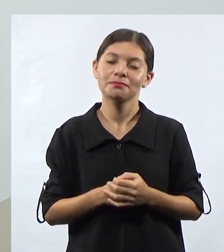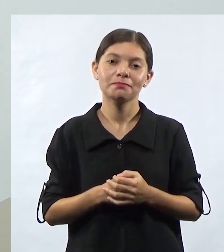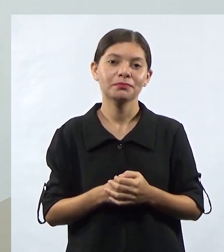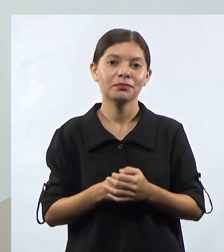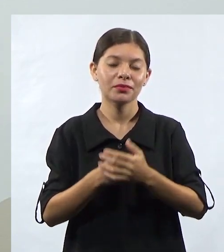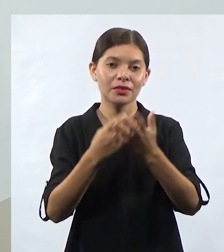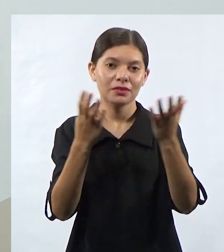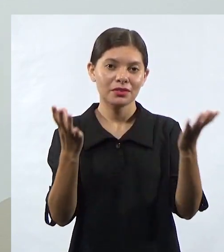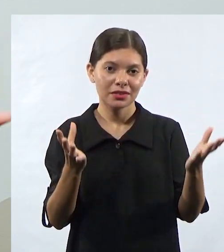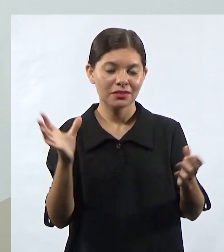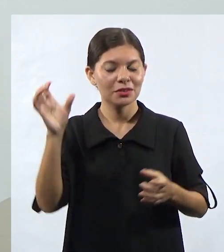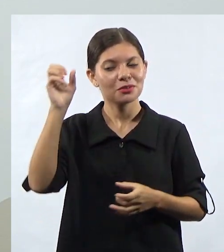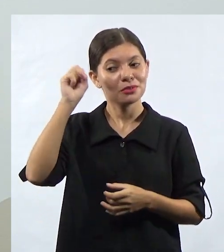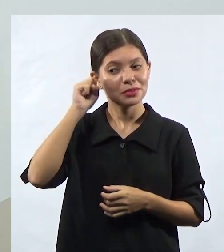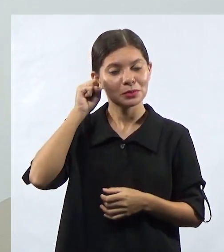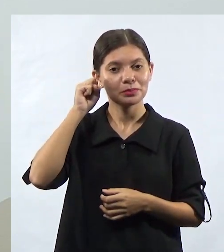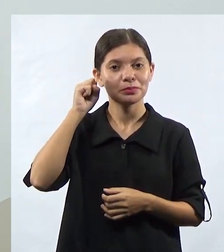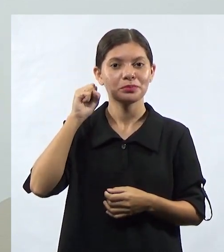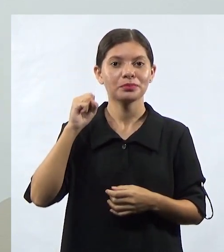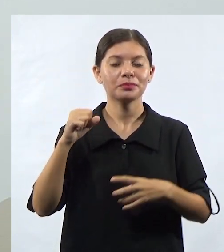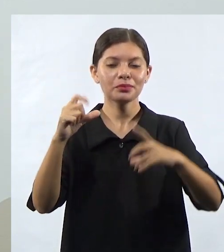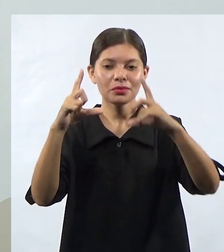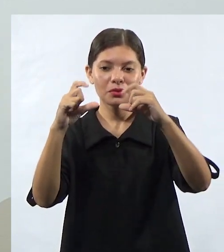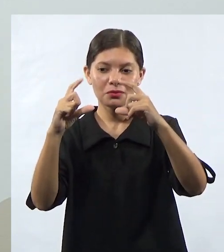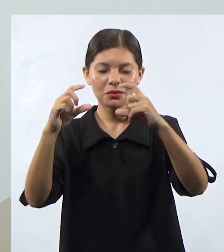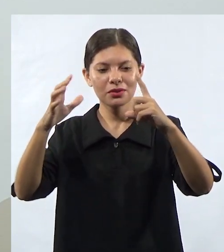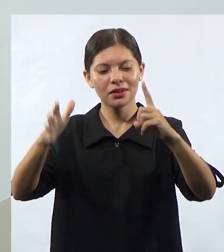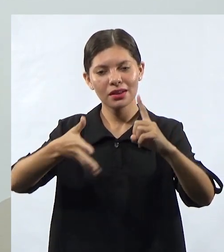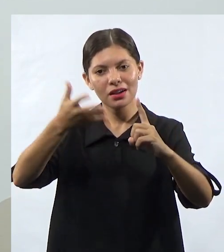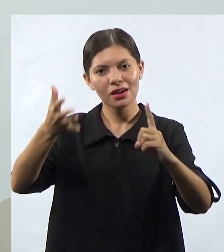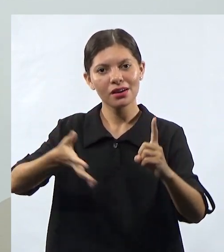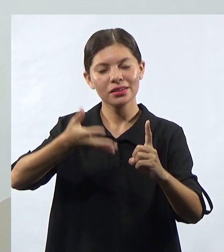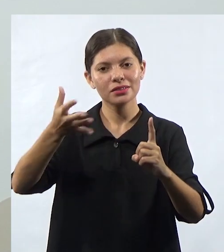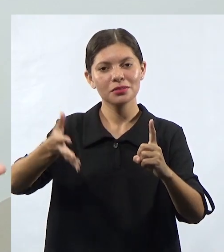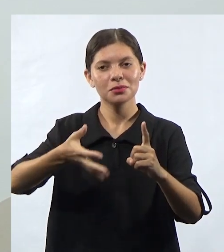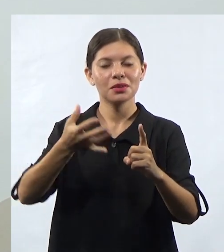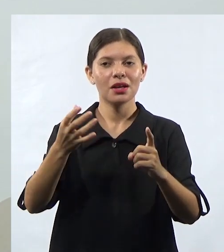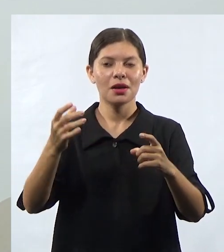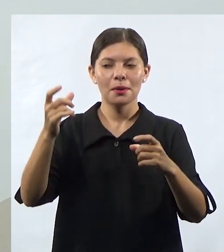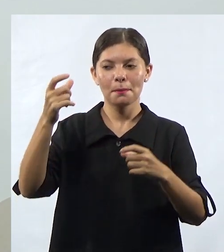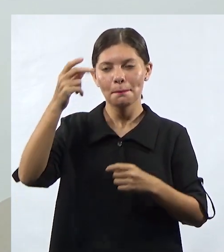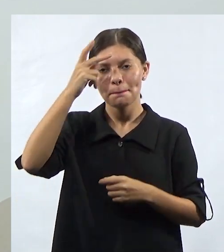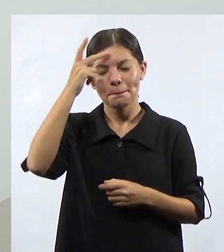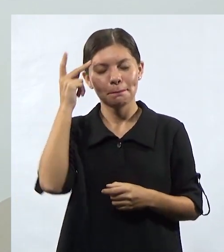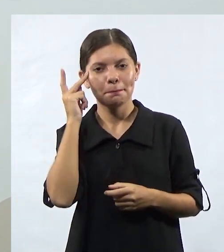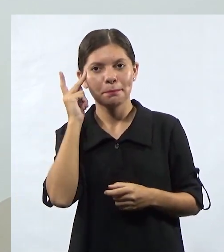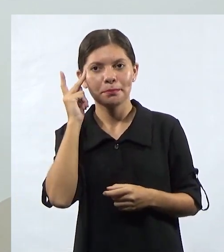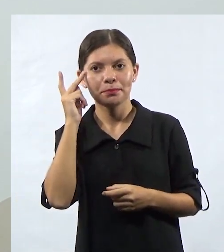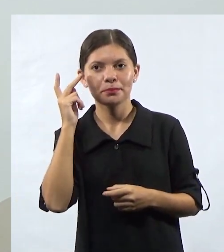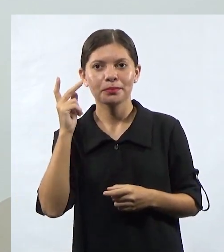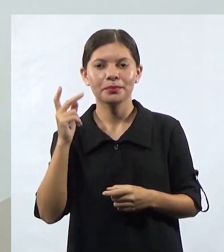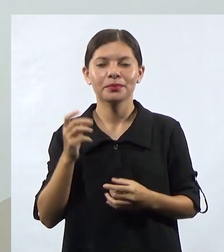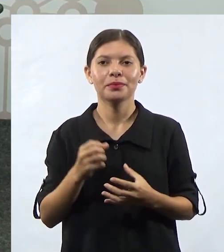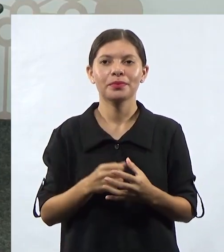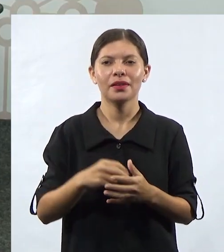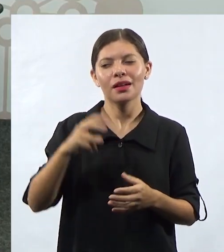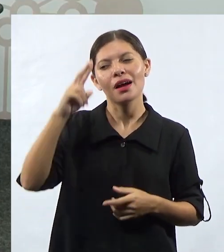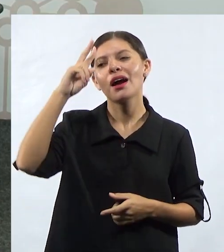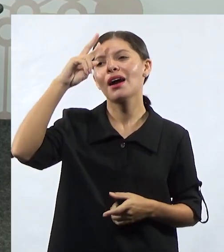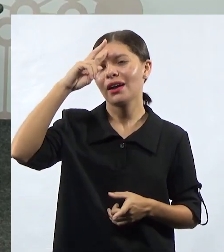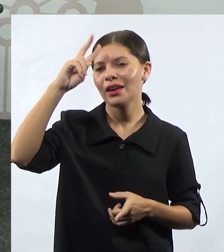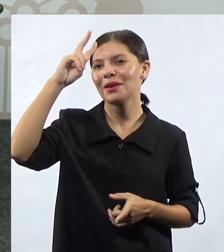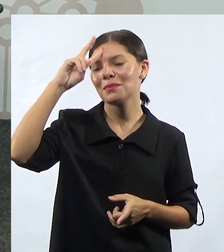ouvir cada um. Então, a foto pode aí estimular, né, as pessoas a resgatar a memória,